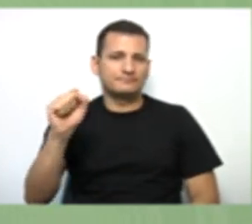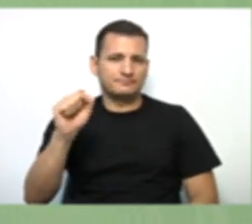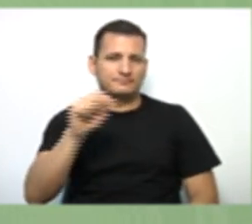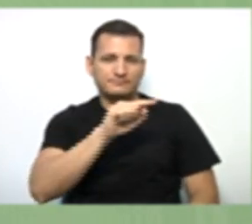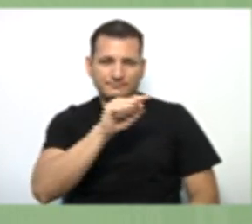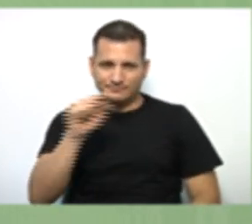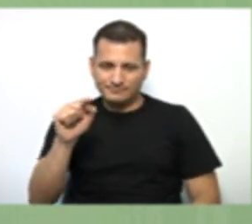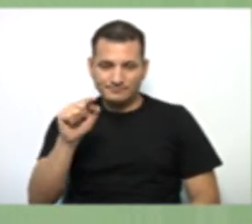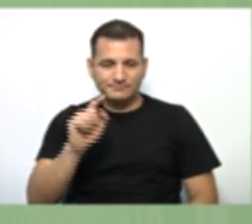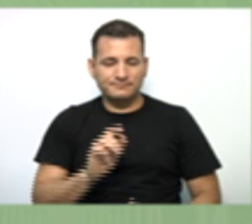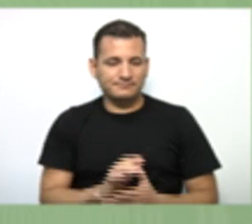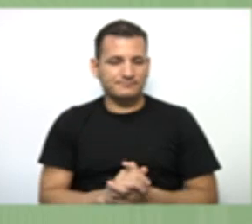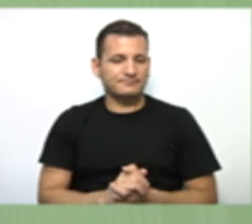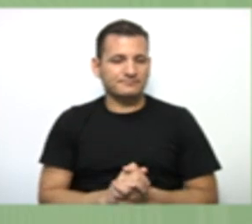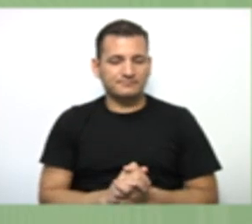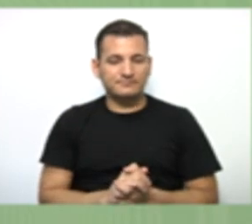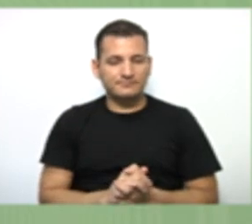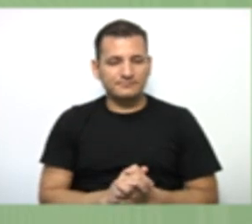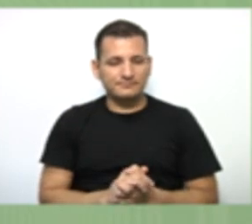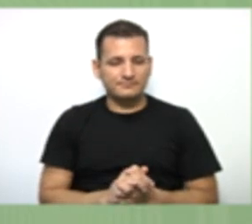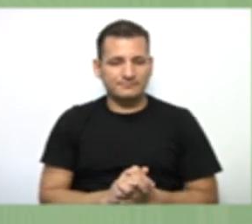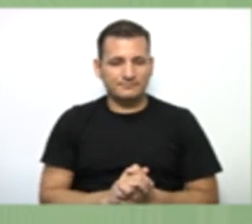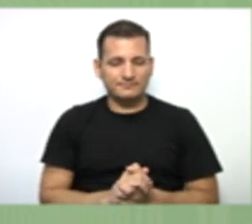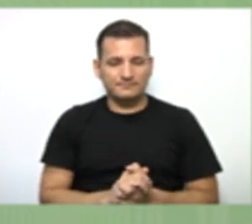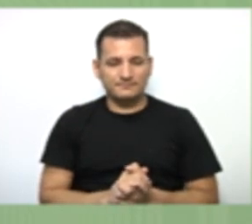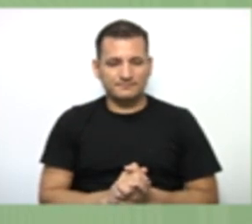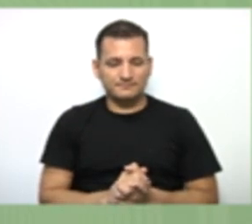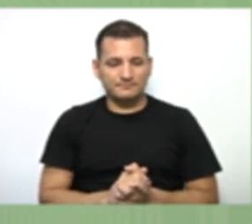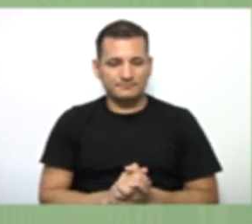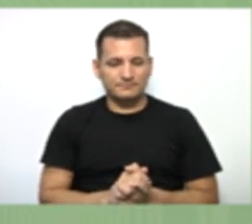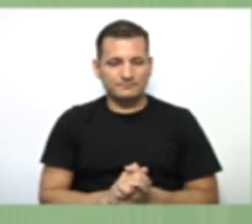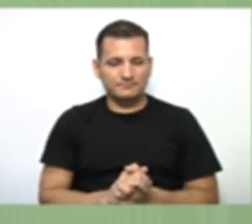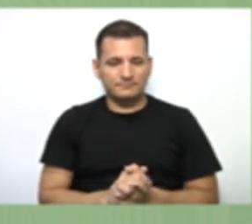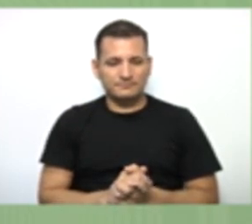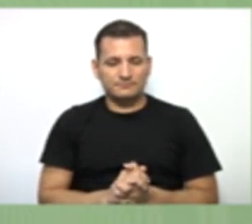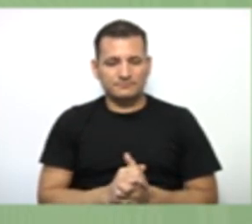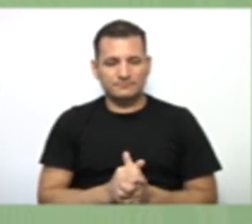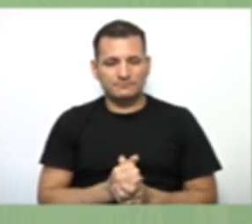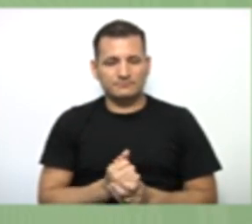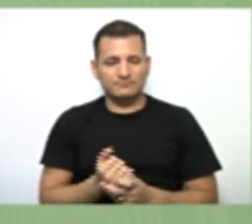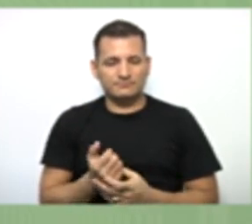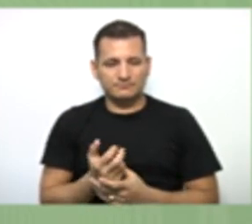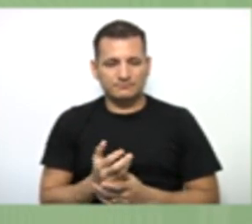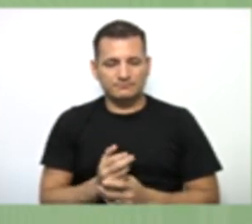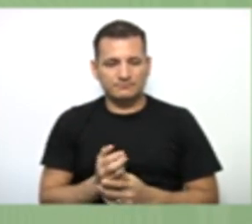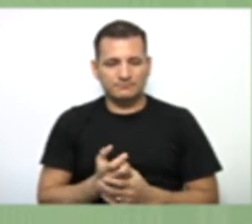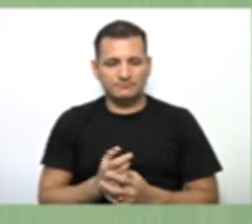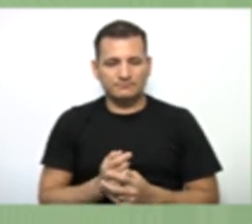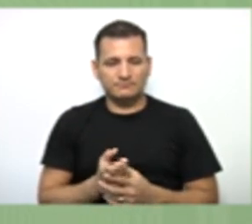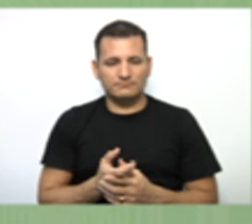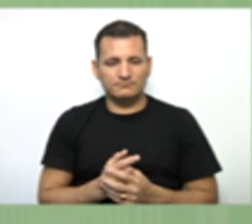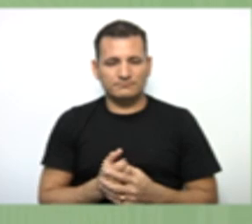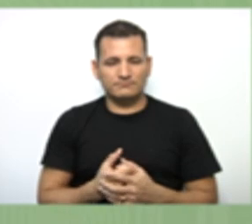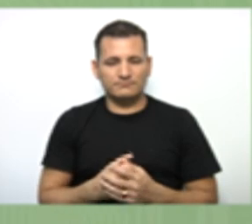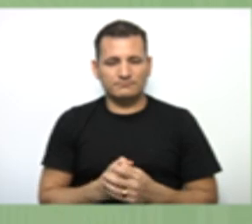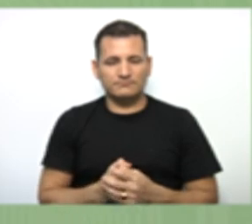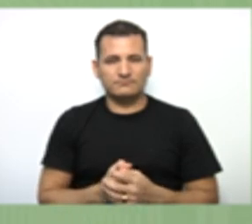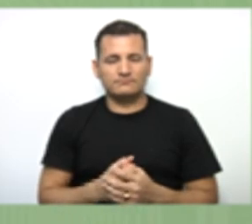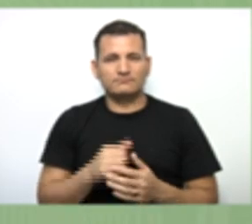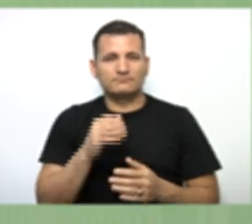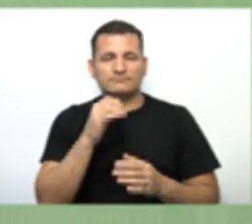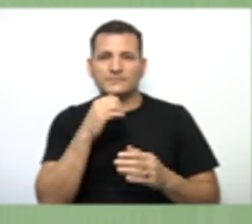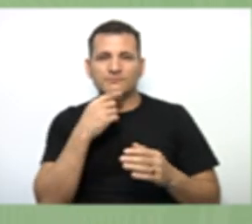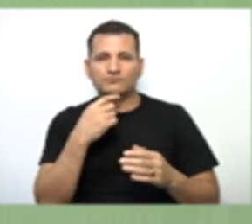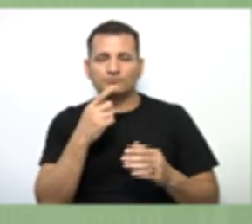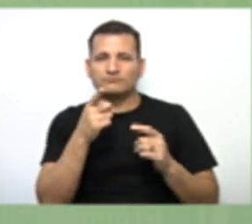bit. O byte são 8 bits. Bem simples, tá? Gente, dúvidas?